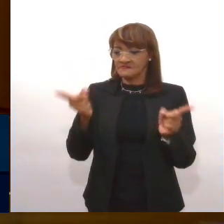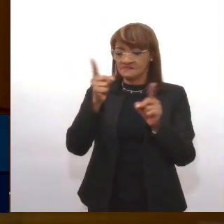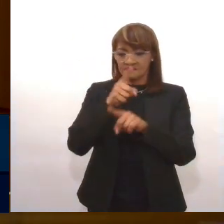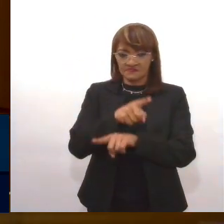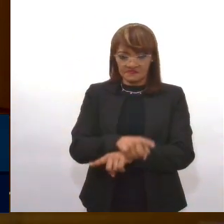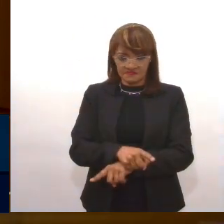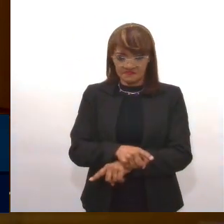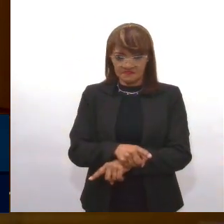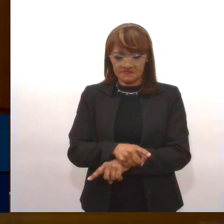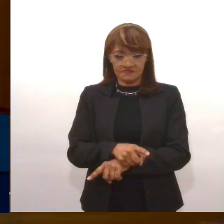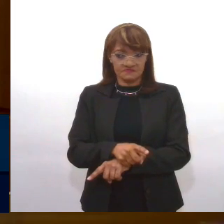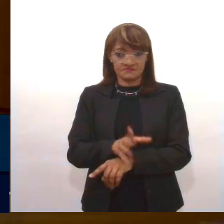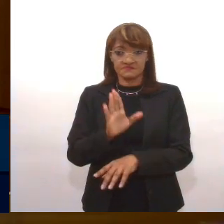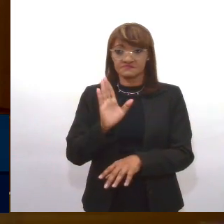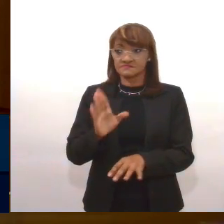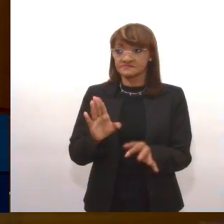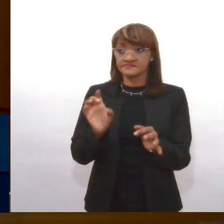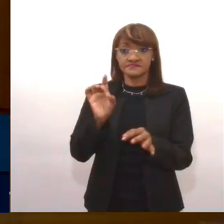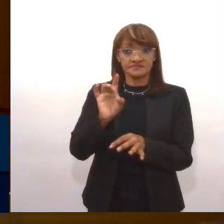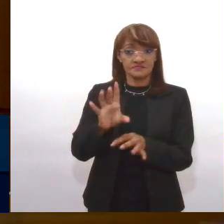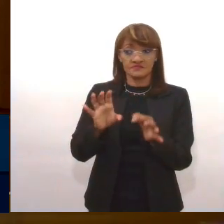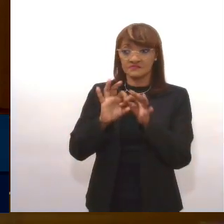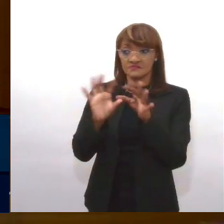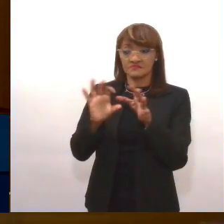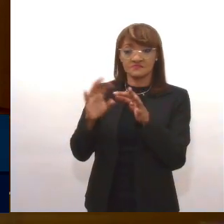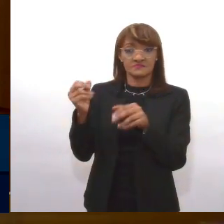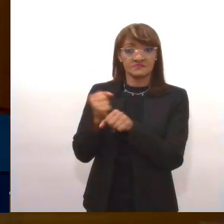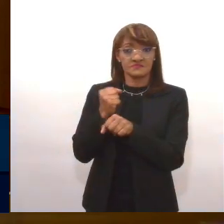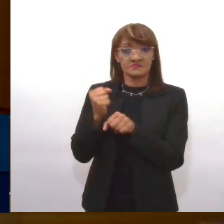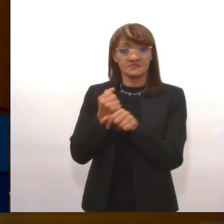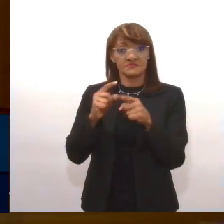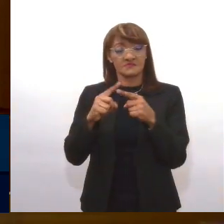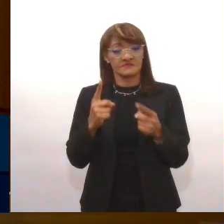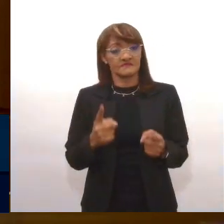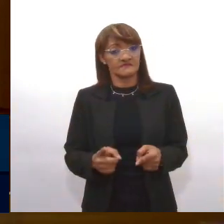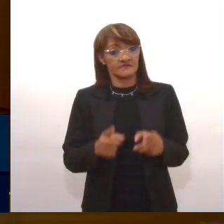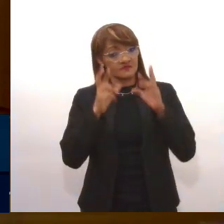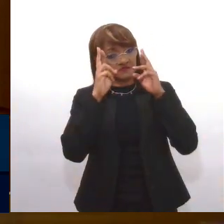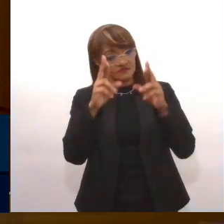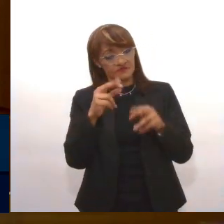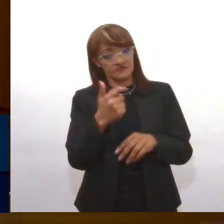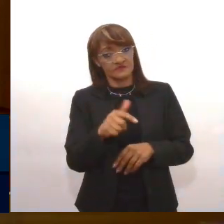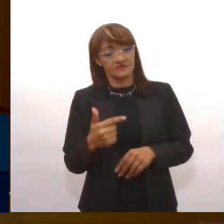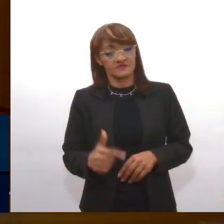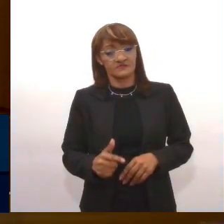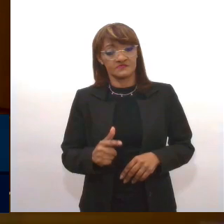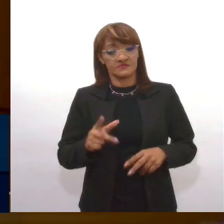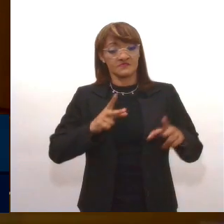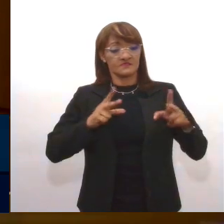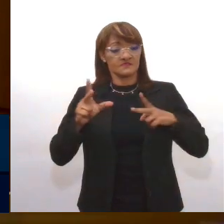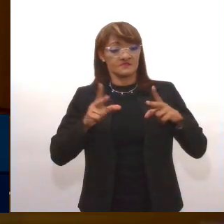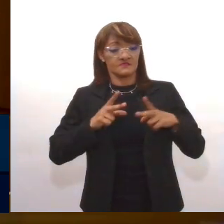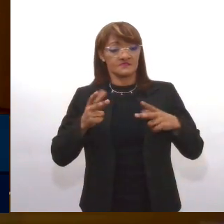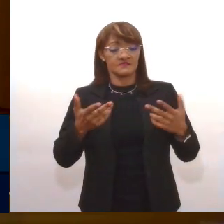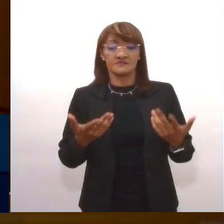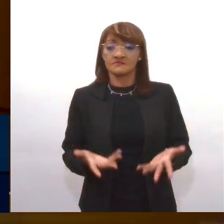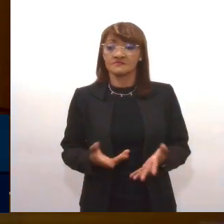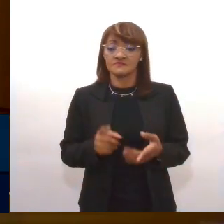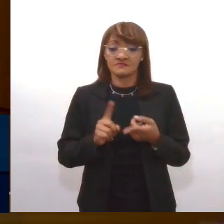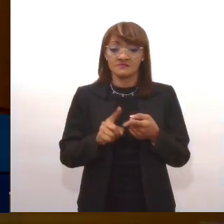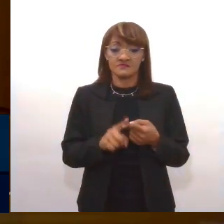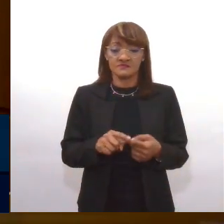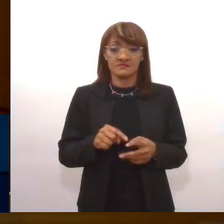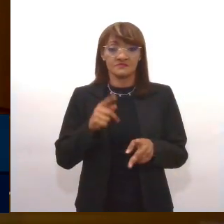as particularidades ambientais da região sem ouvir a população e passando por cima dos direitos